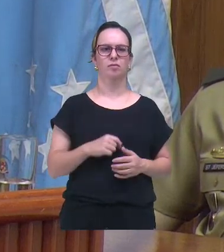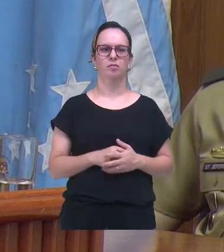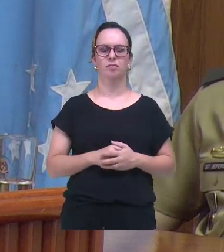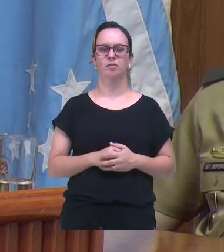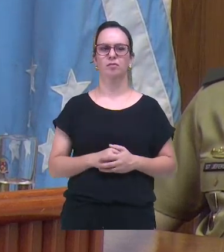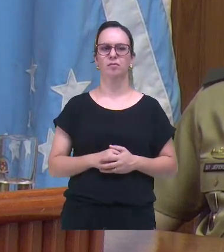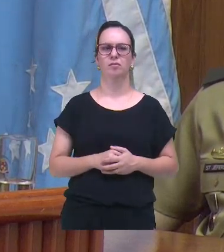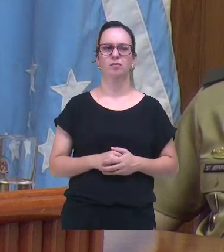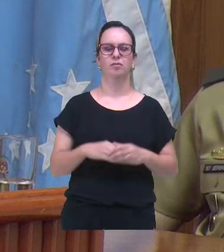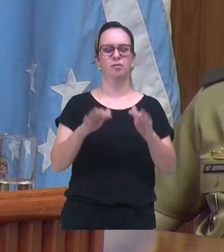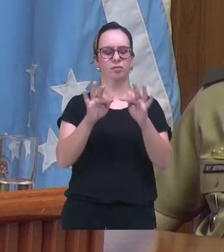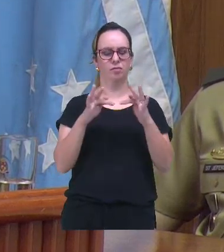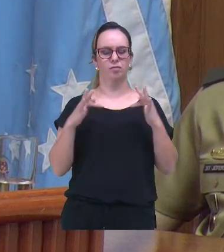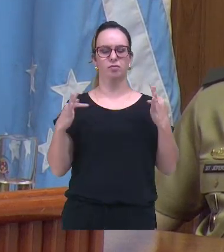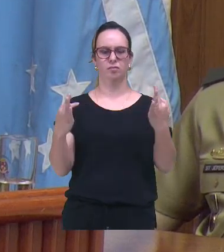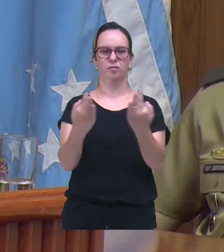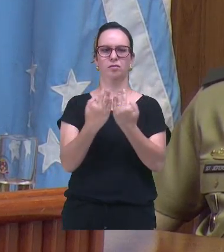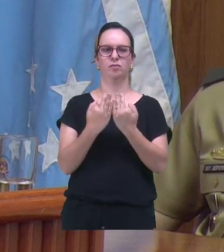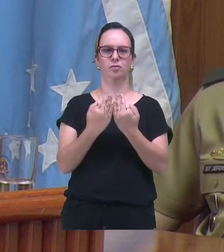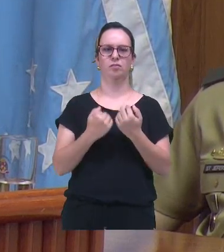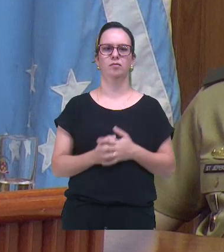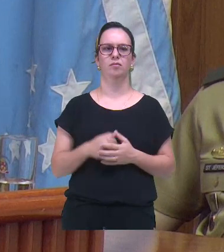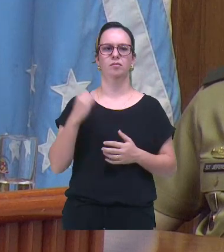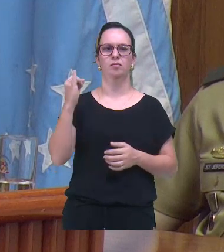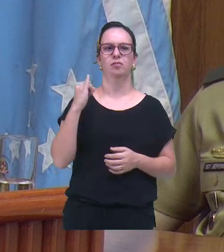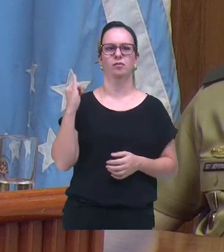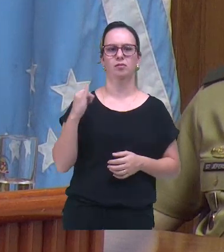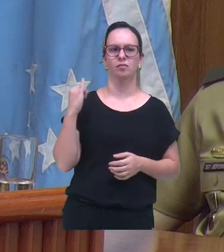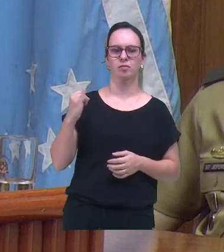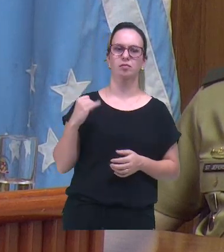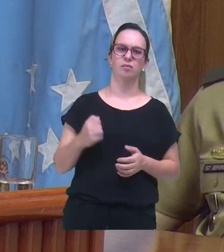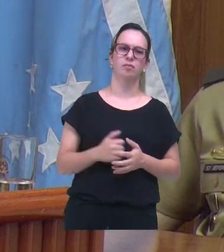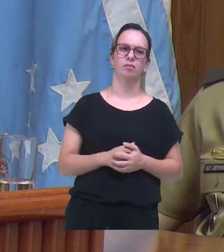cada um dos seus familiares e, principalmente,